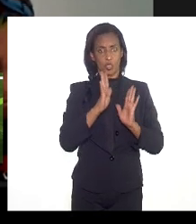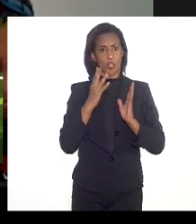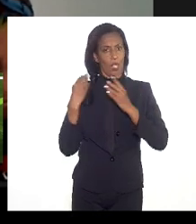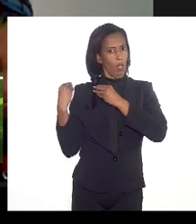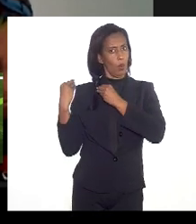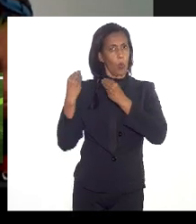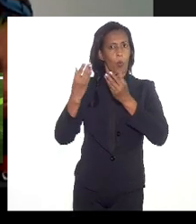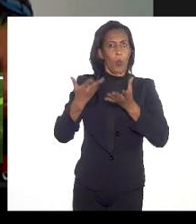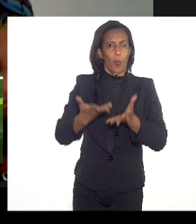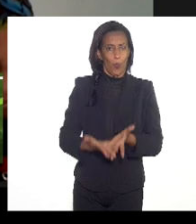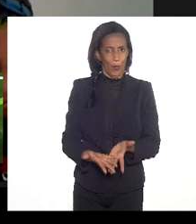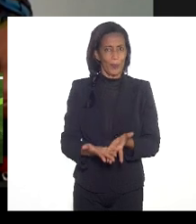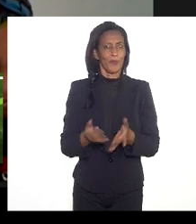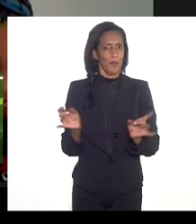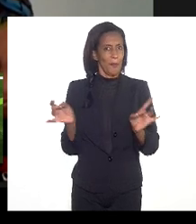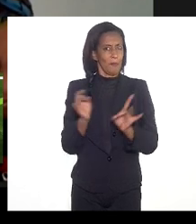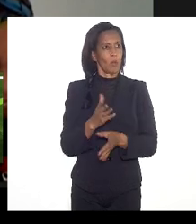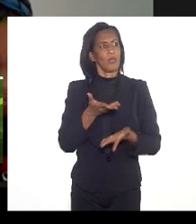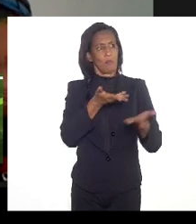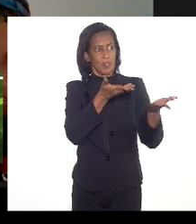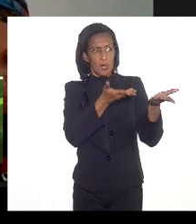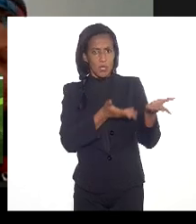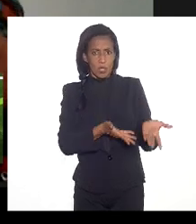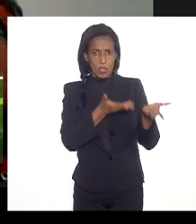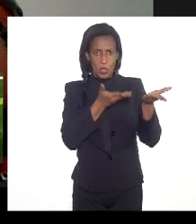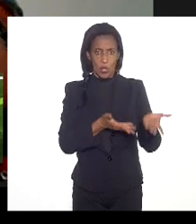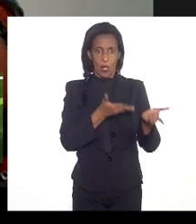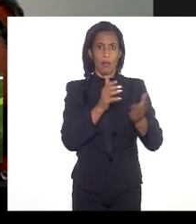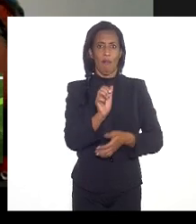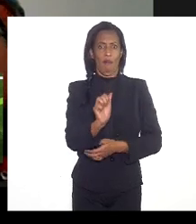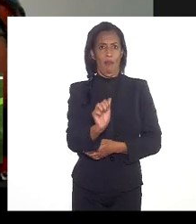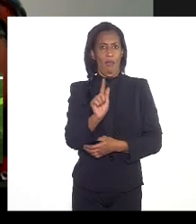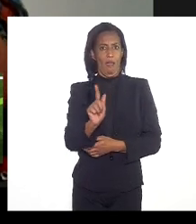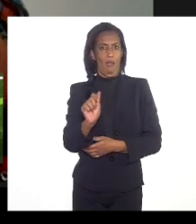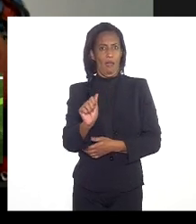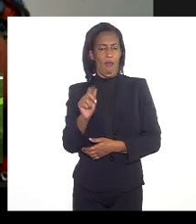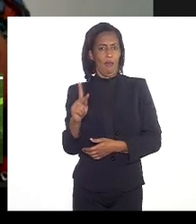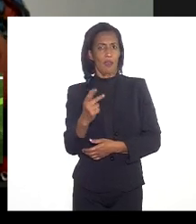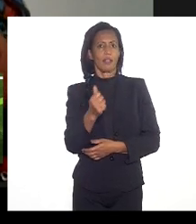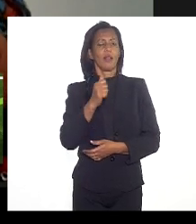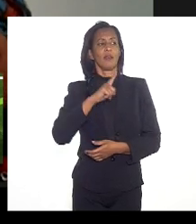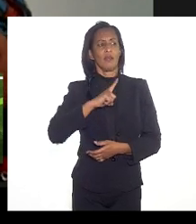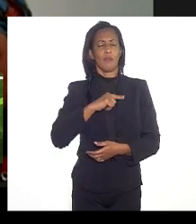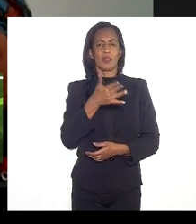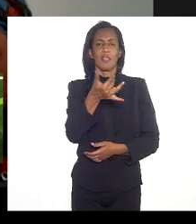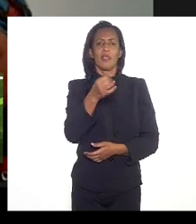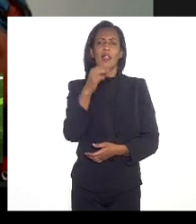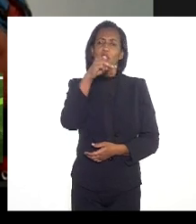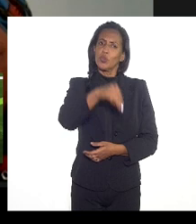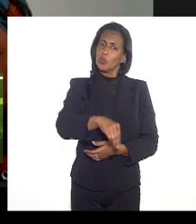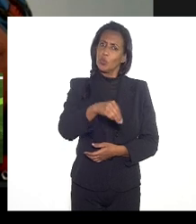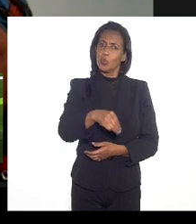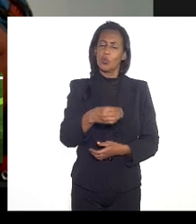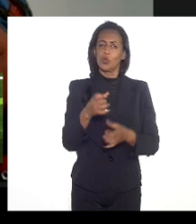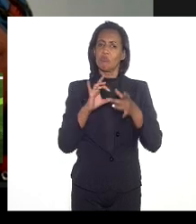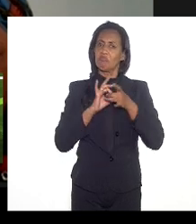essa disponibilidade, mas senhora Agatha também dispõe de 10 minutos para fazer uso da sua